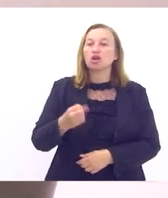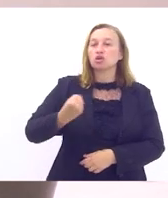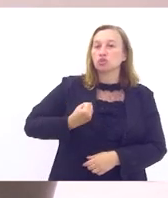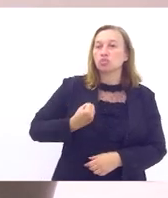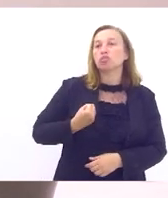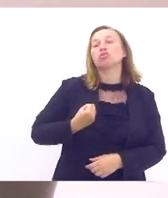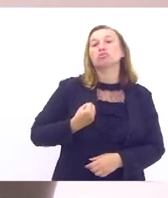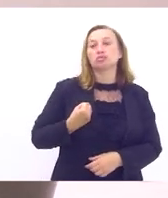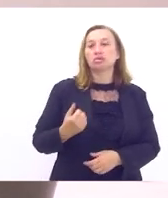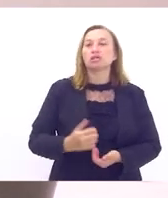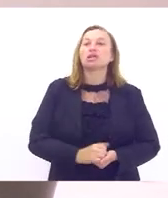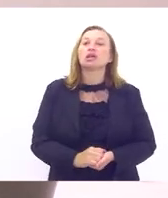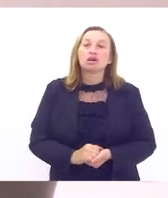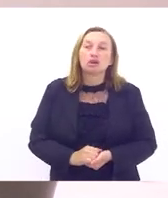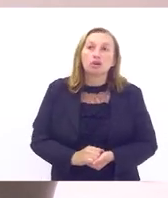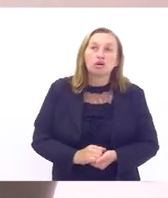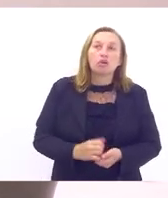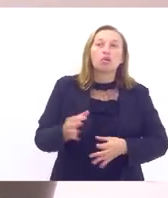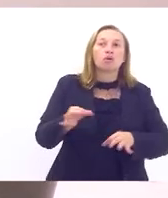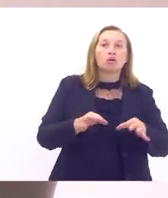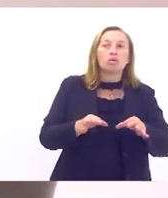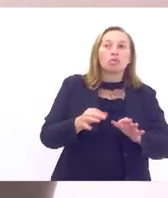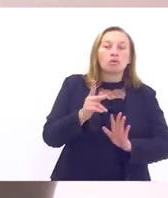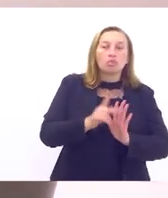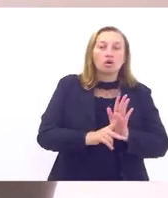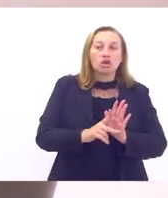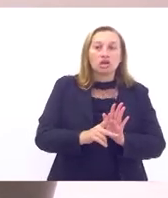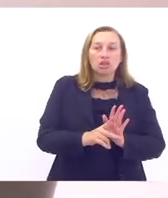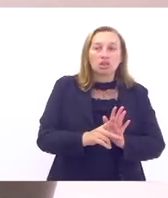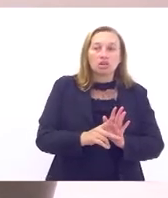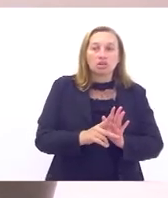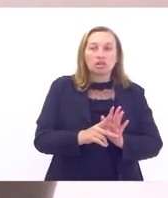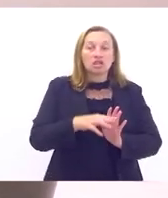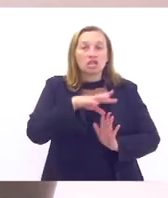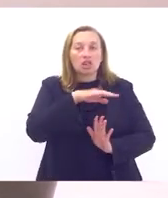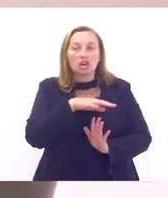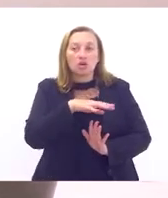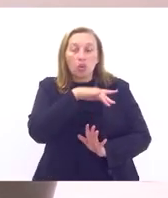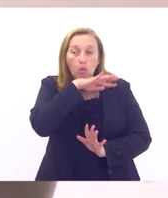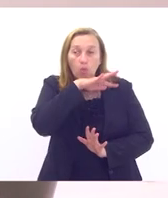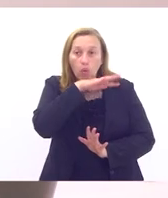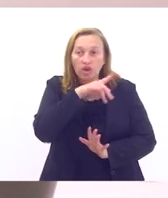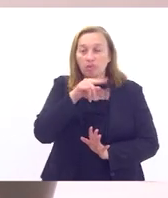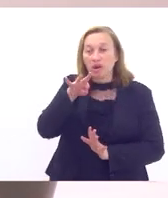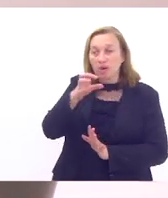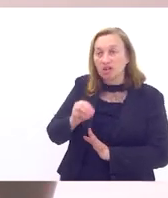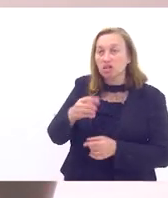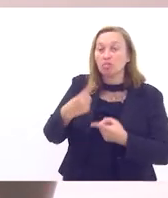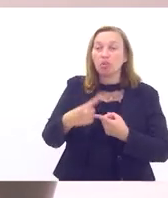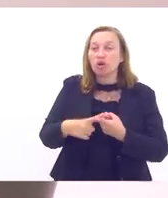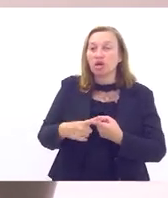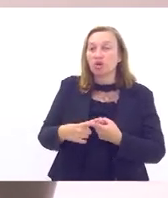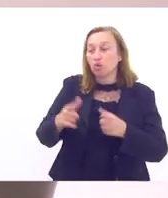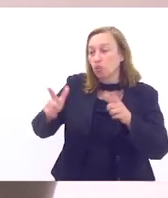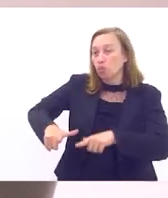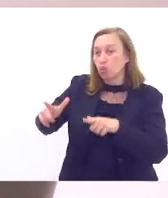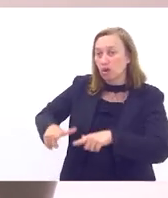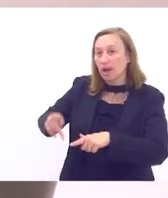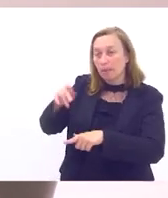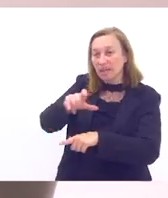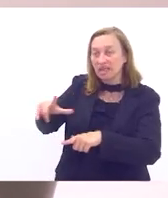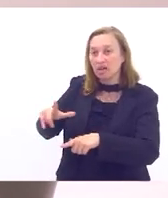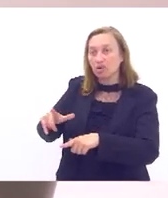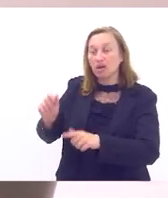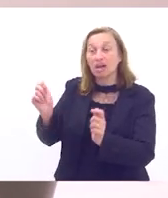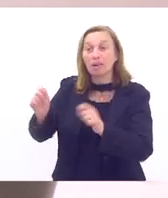tal. Por tais motivos, o projeto piloto se torna inviável a nível laboratorial, pois o laboratório do Sanatório Pedal só tem capacidade